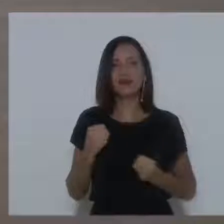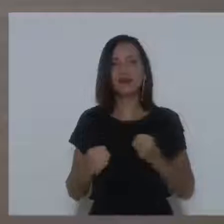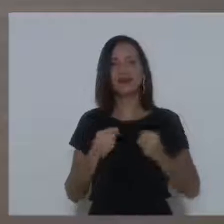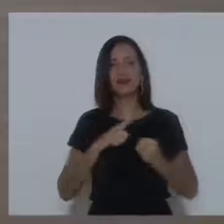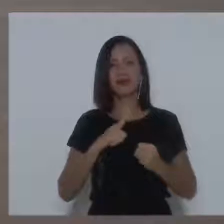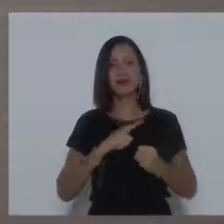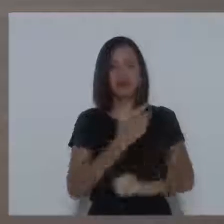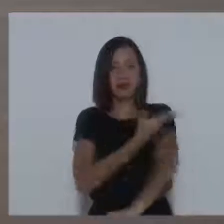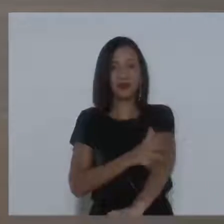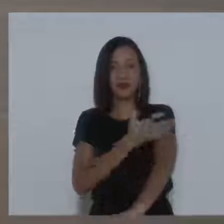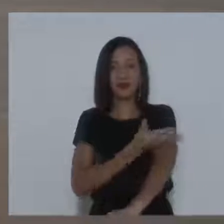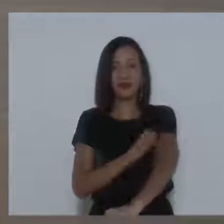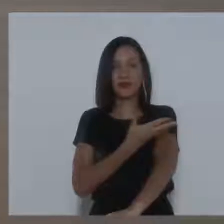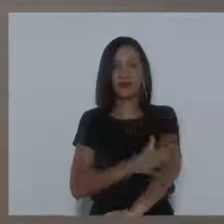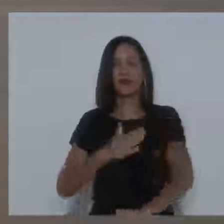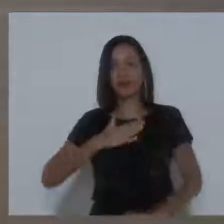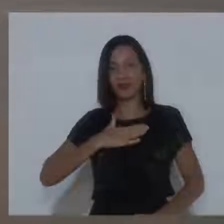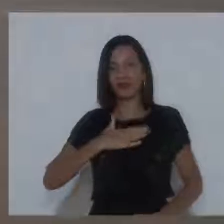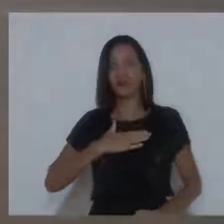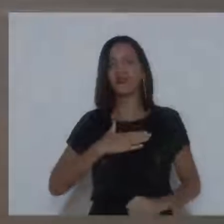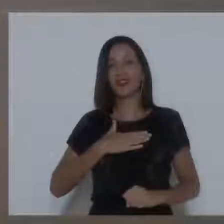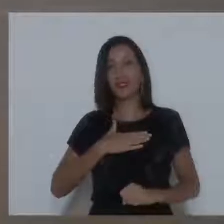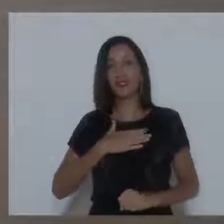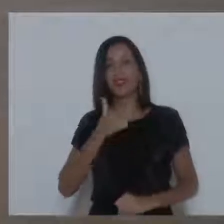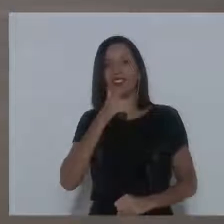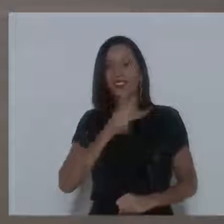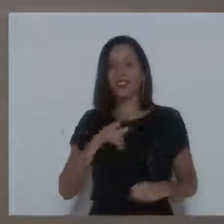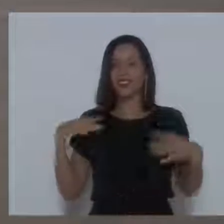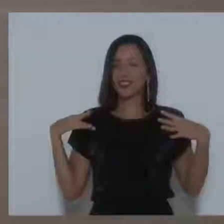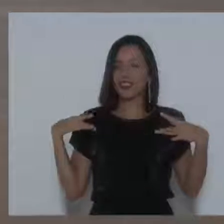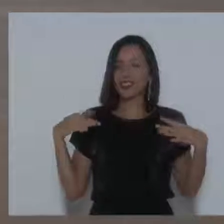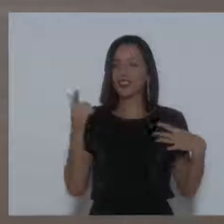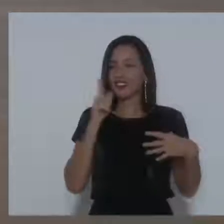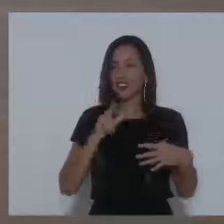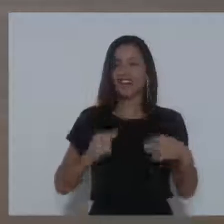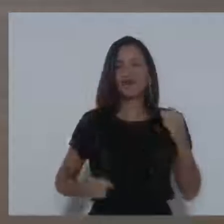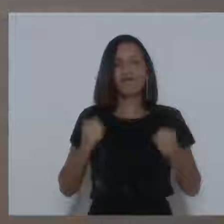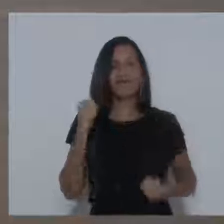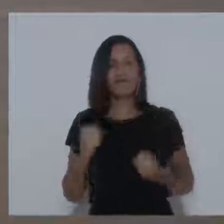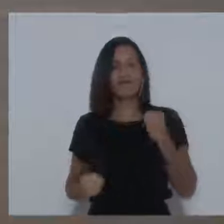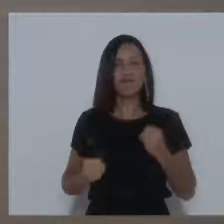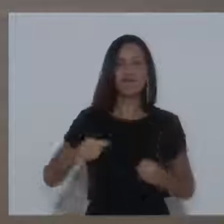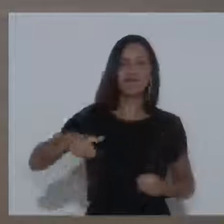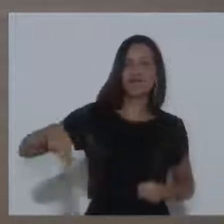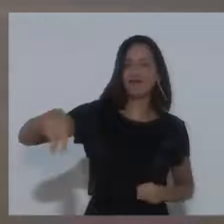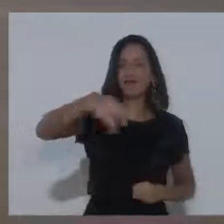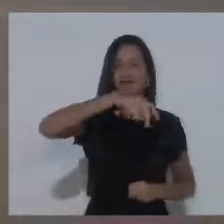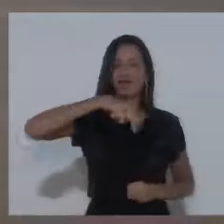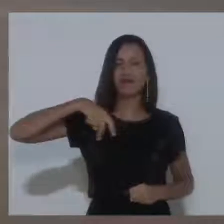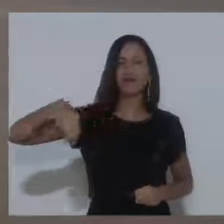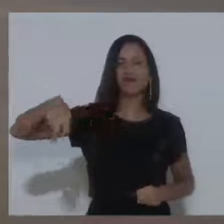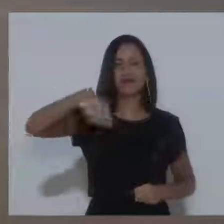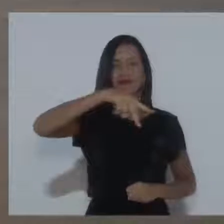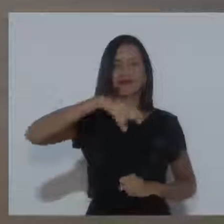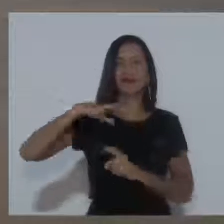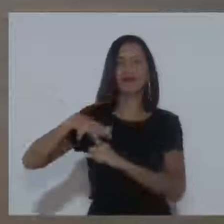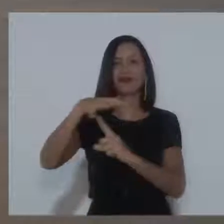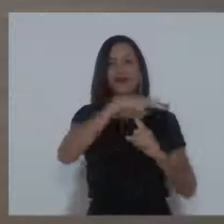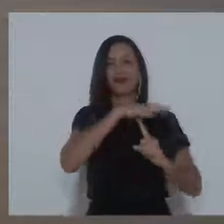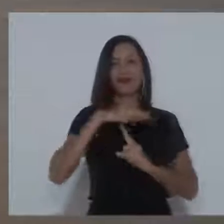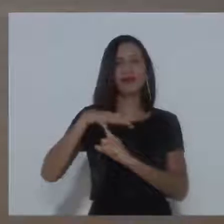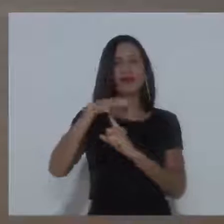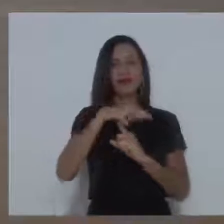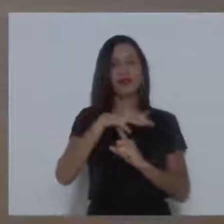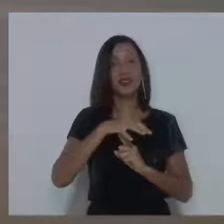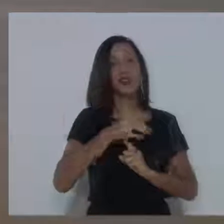Eu mesmo no recesso tive a oportunidade de correr, de fazer atividades físicas naquela praça. E outras tantas pessoas